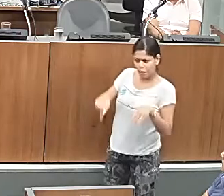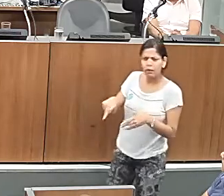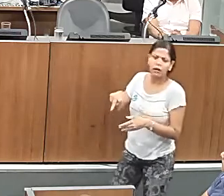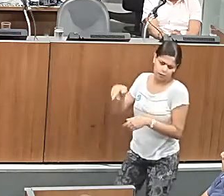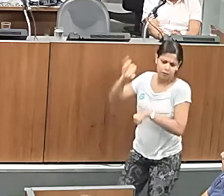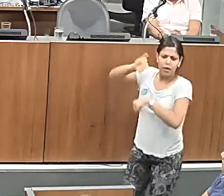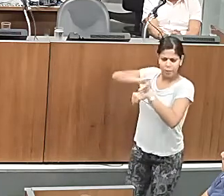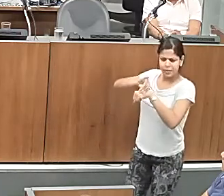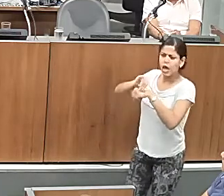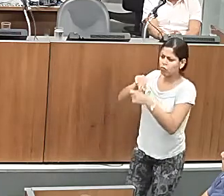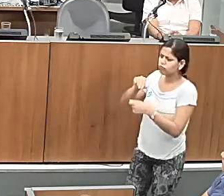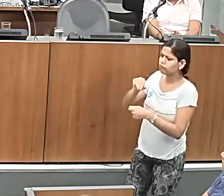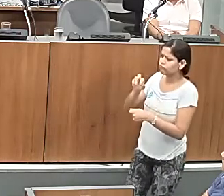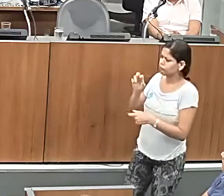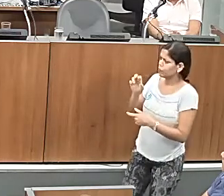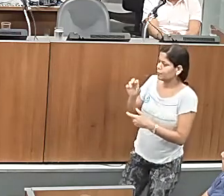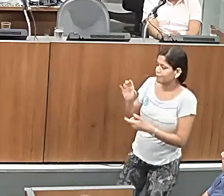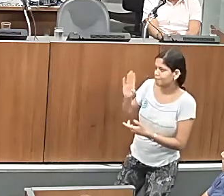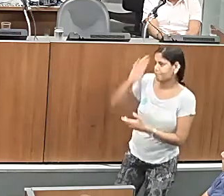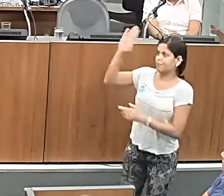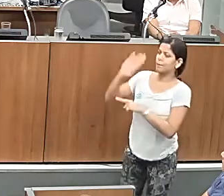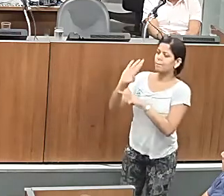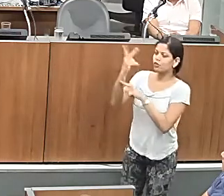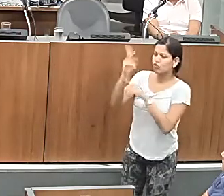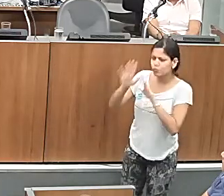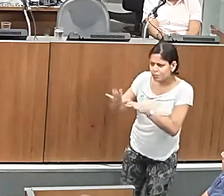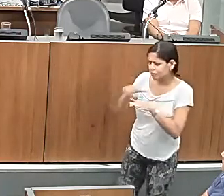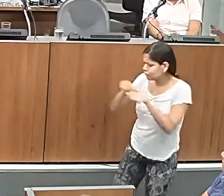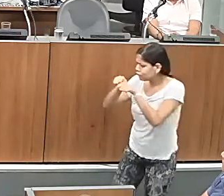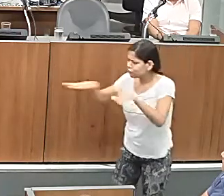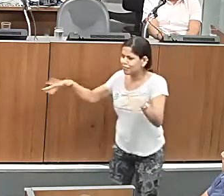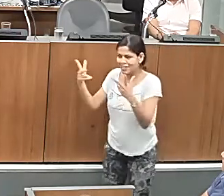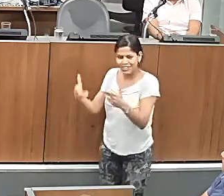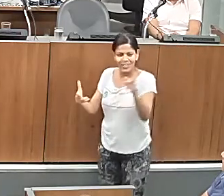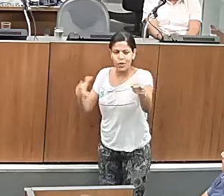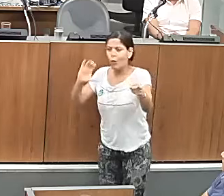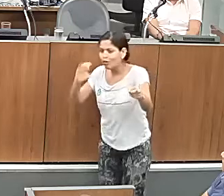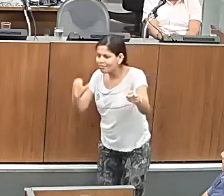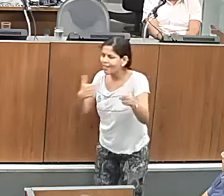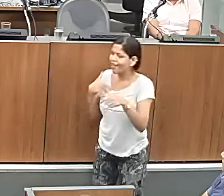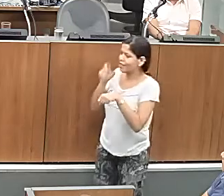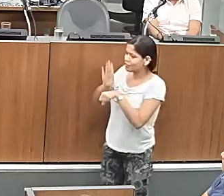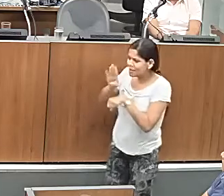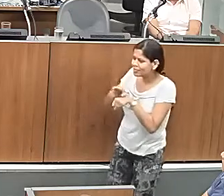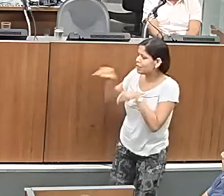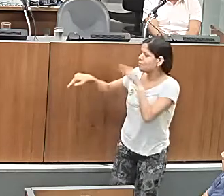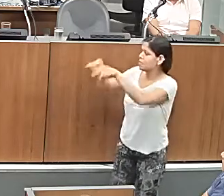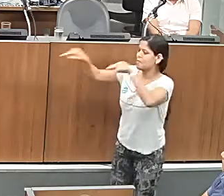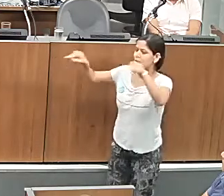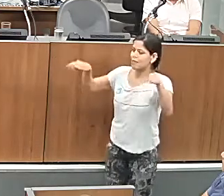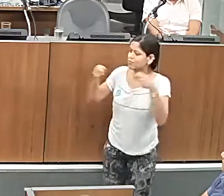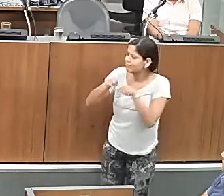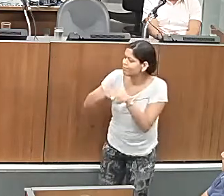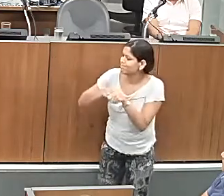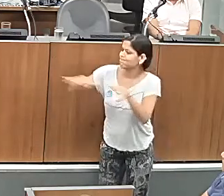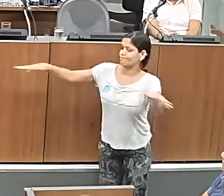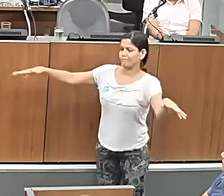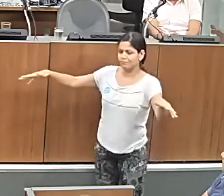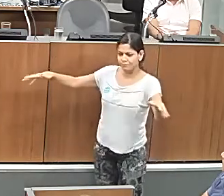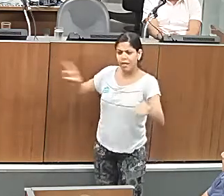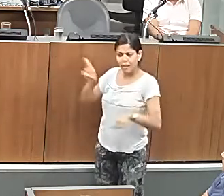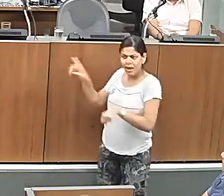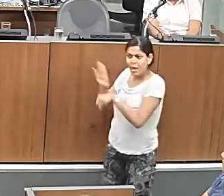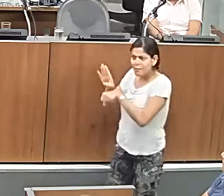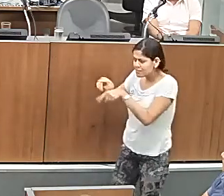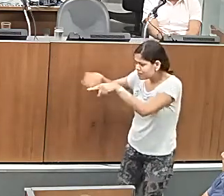nós acreditamos para que, em Minas Gerais, nós tenhamos a escola bilíngue. É importante, por exemplo, ter escolas